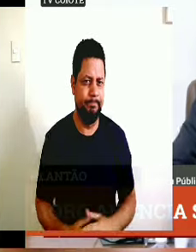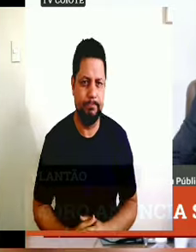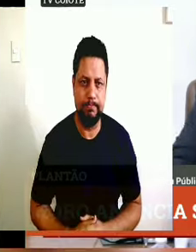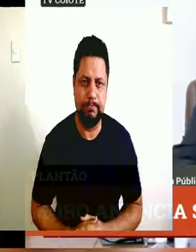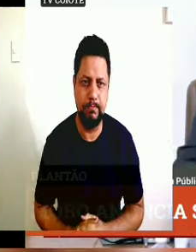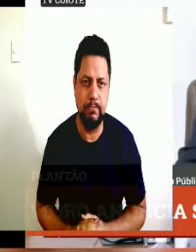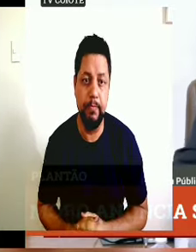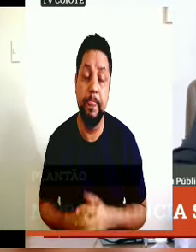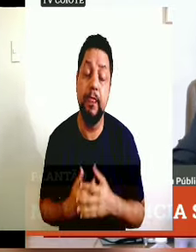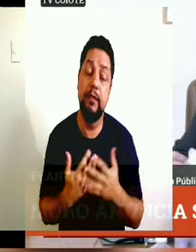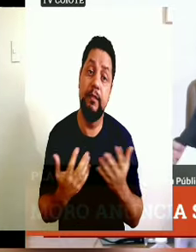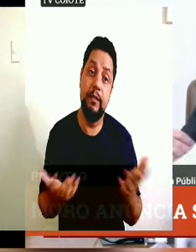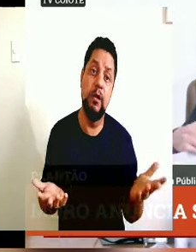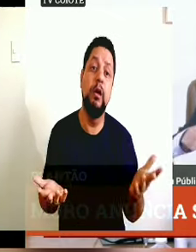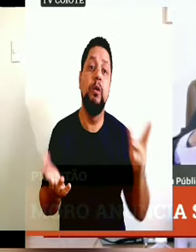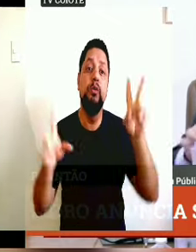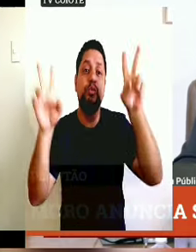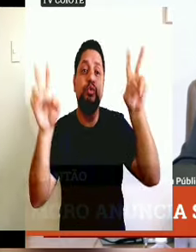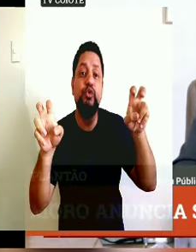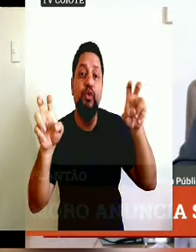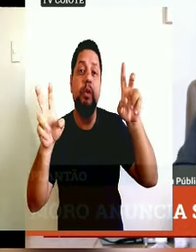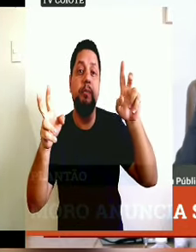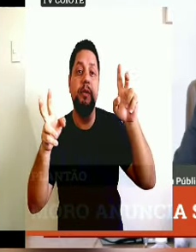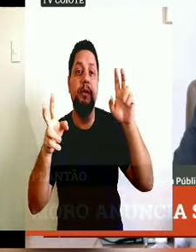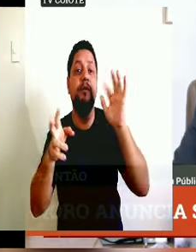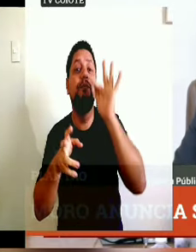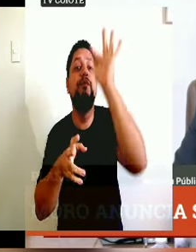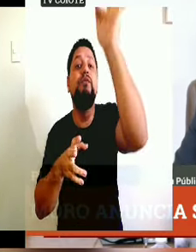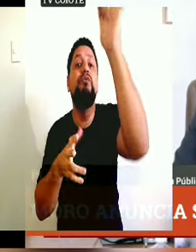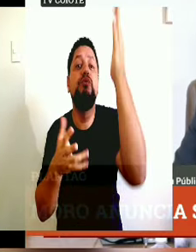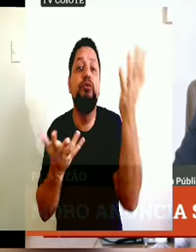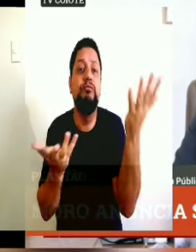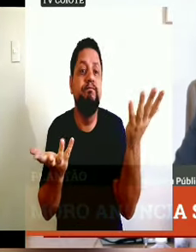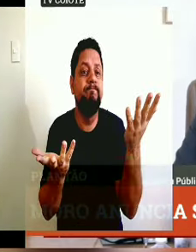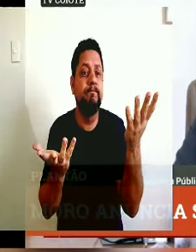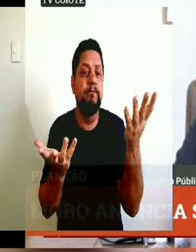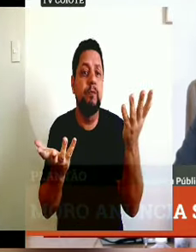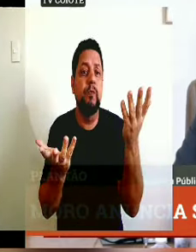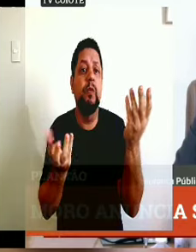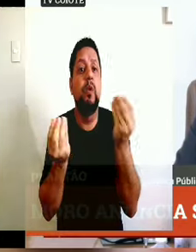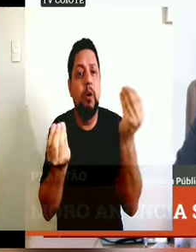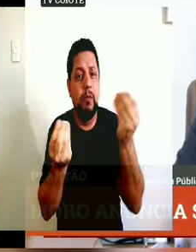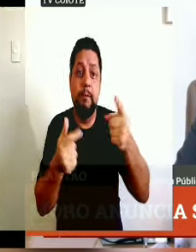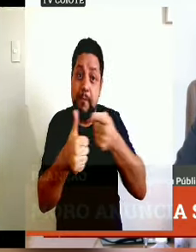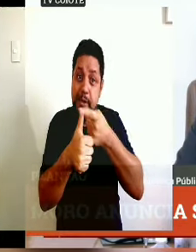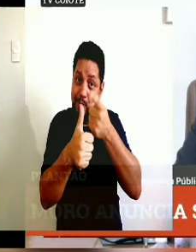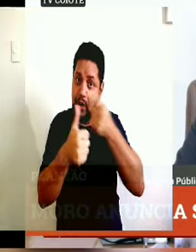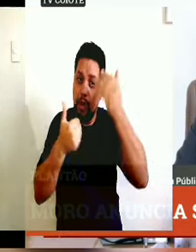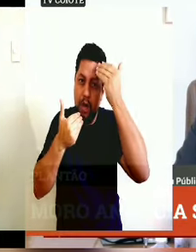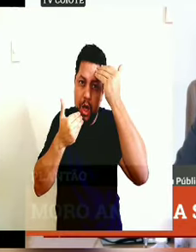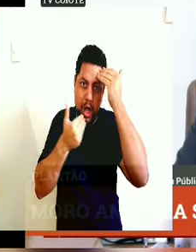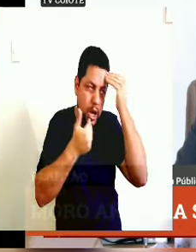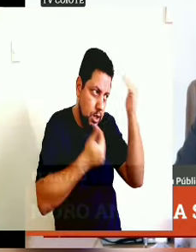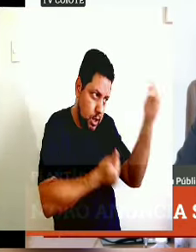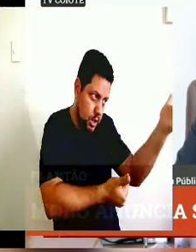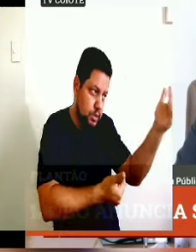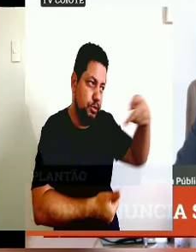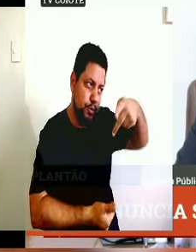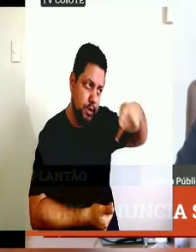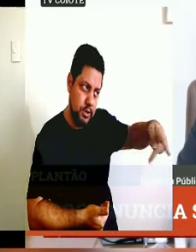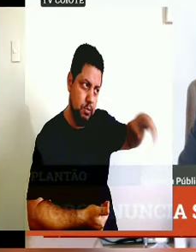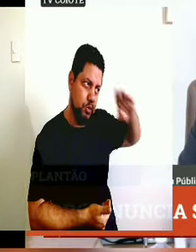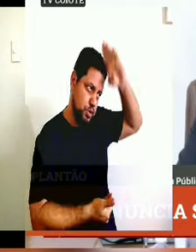Eu, um pouco sobre o futuro, né? De todo modo, eu agradeço ao presidente da República, a nomeação